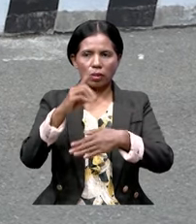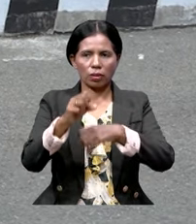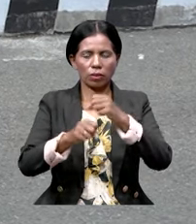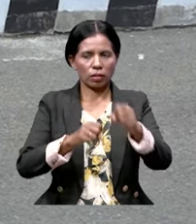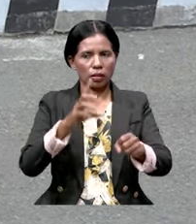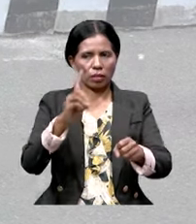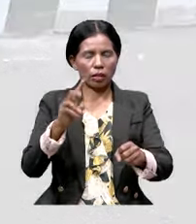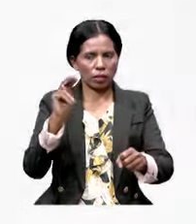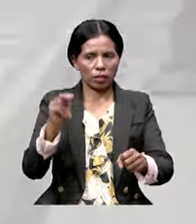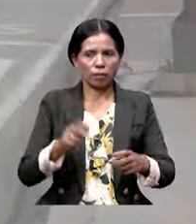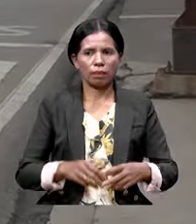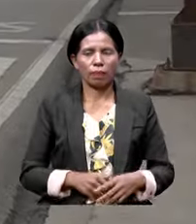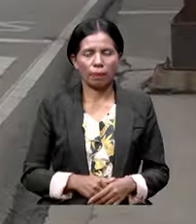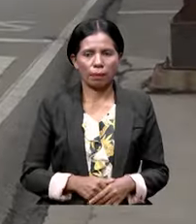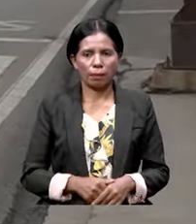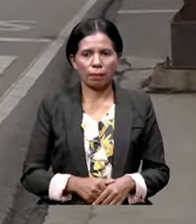niang.